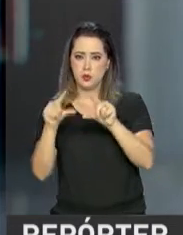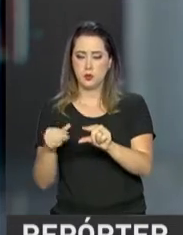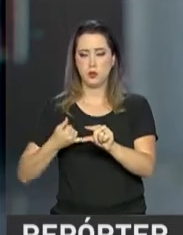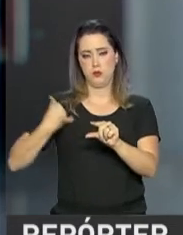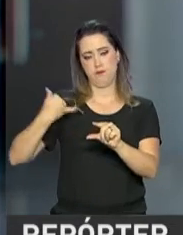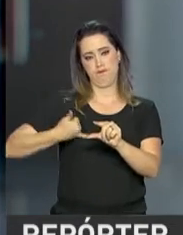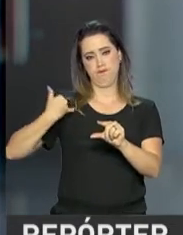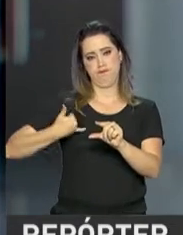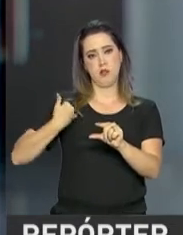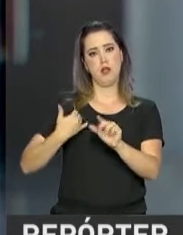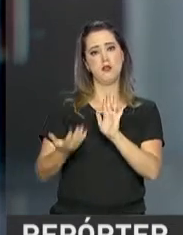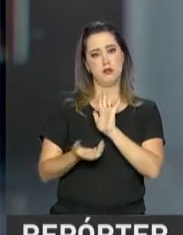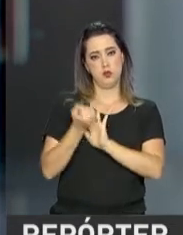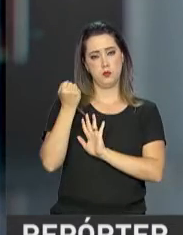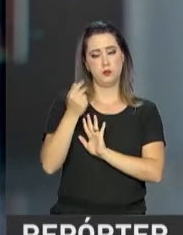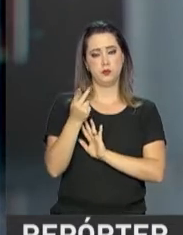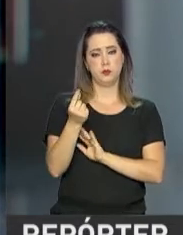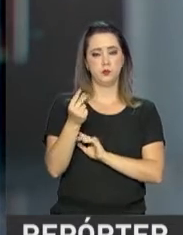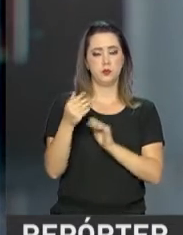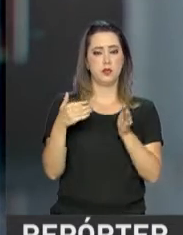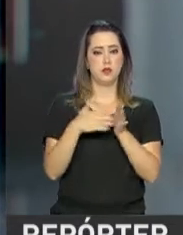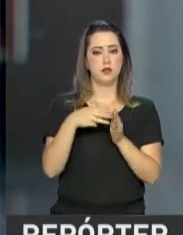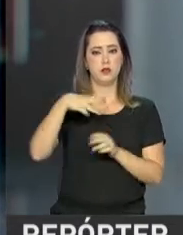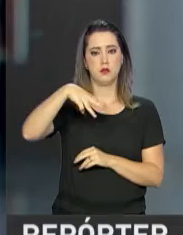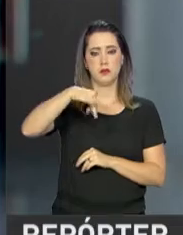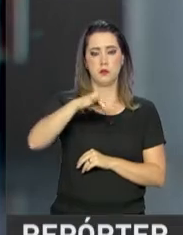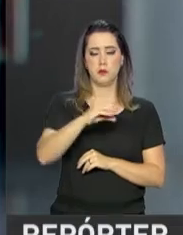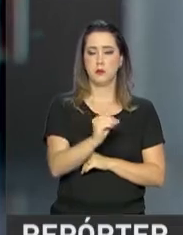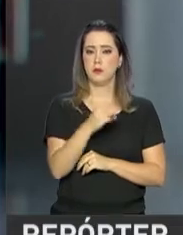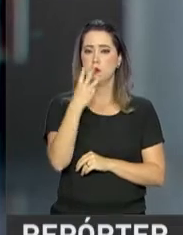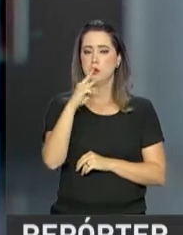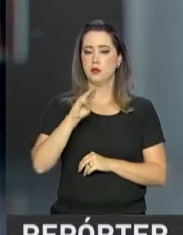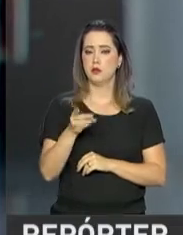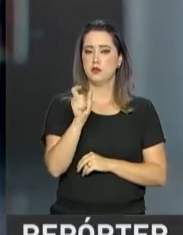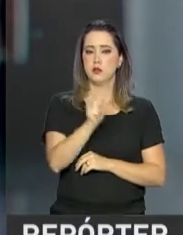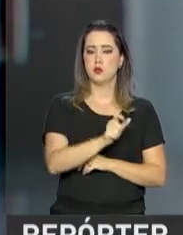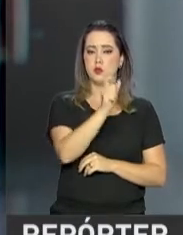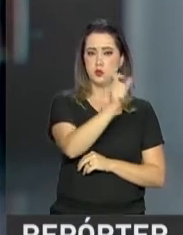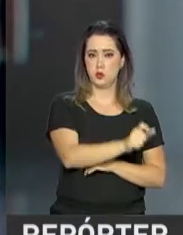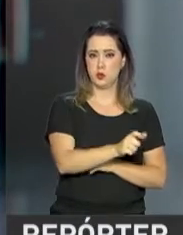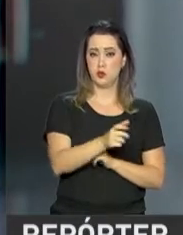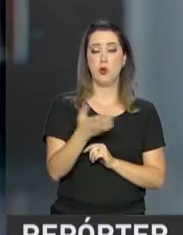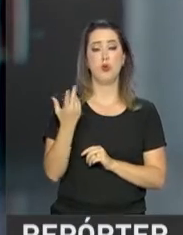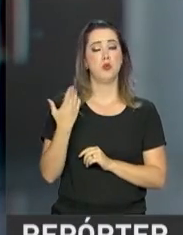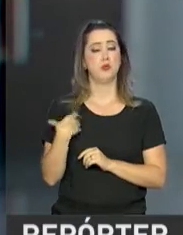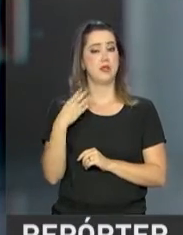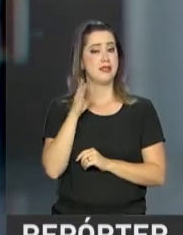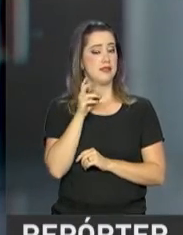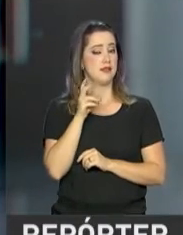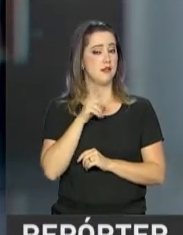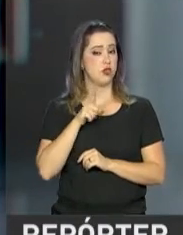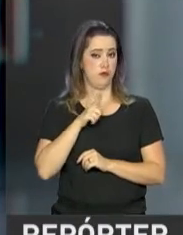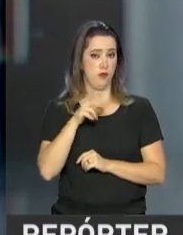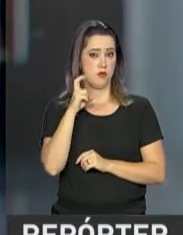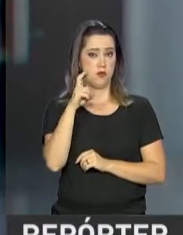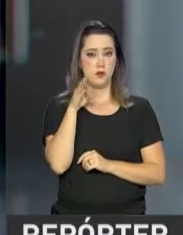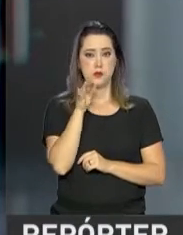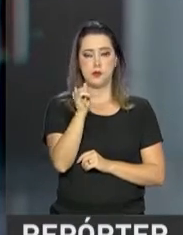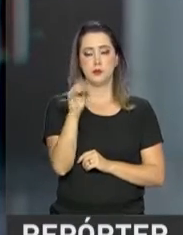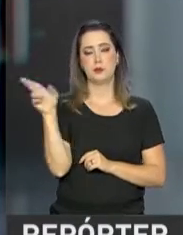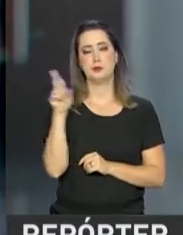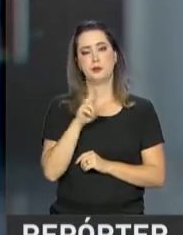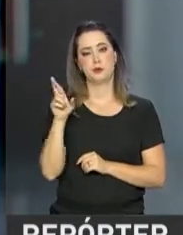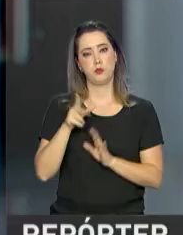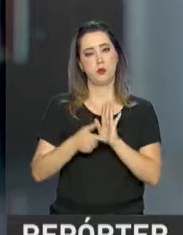maio de 2008 três milhões e 600 mil pessoas sacaram 5 bilhões de reais antes disso os saques só